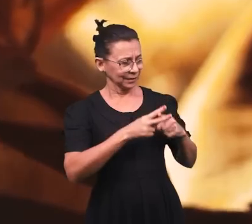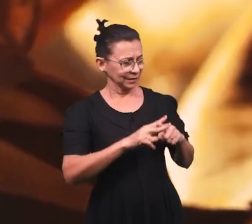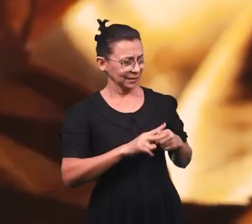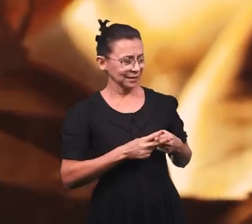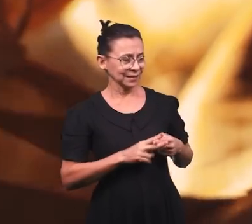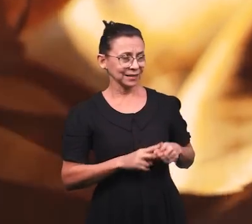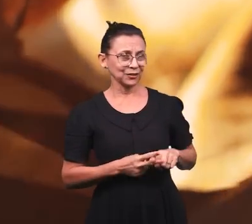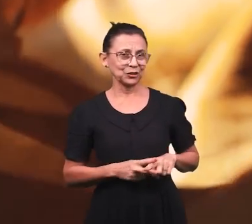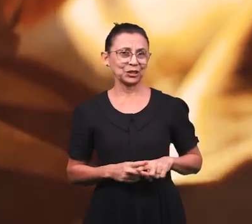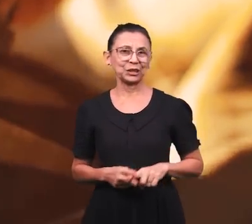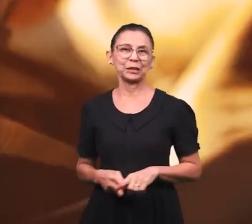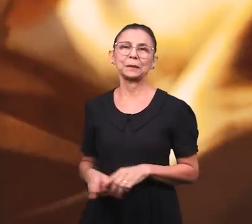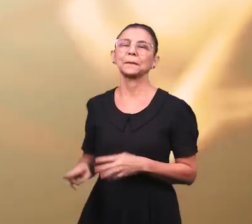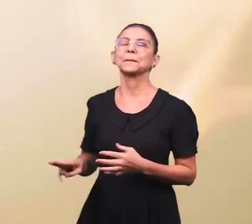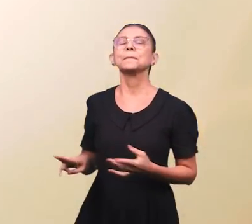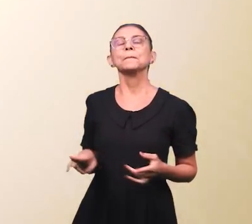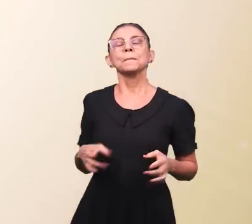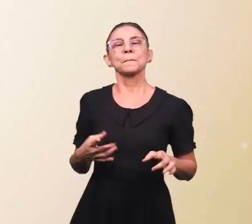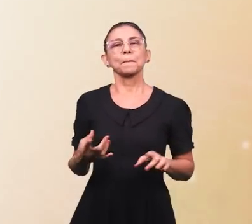moldares e